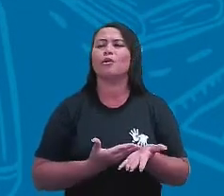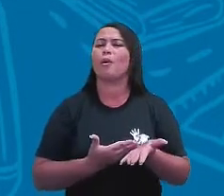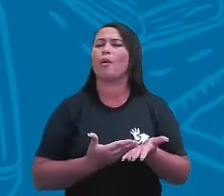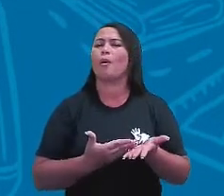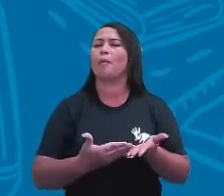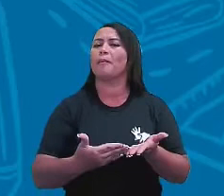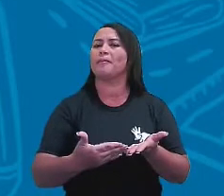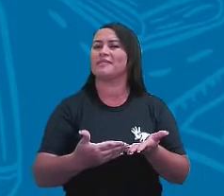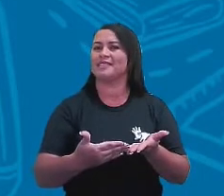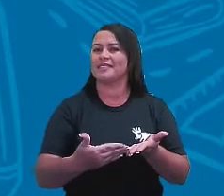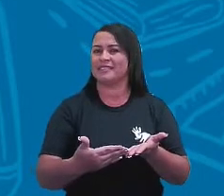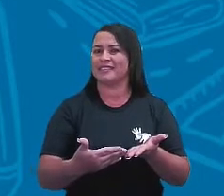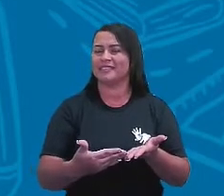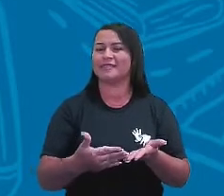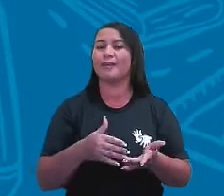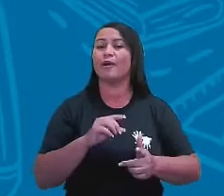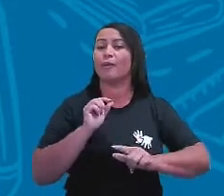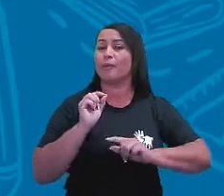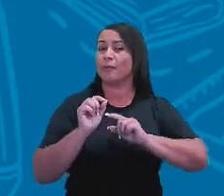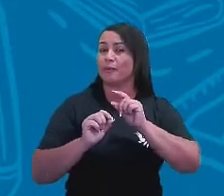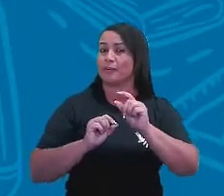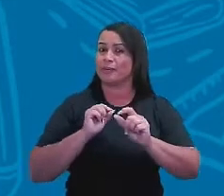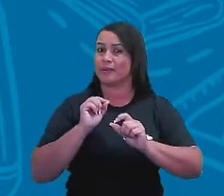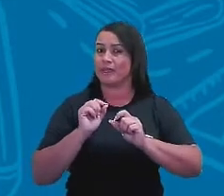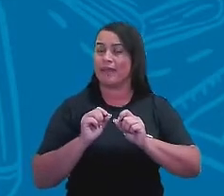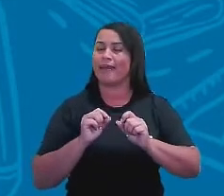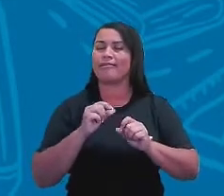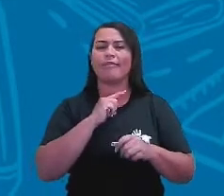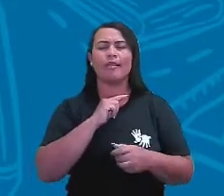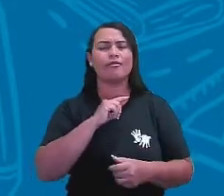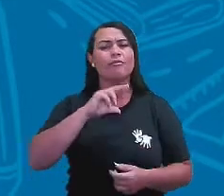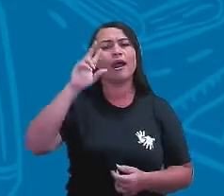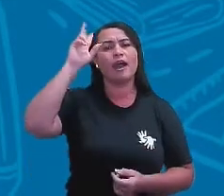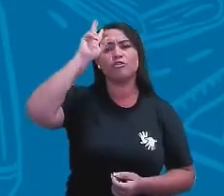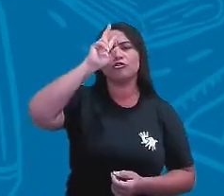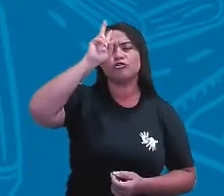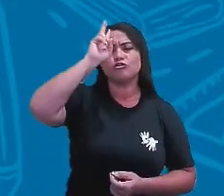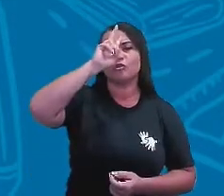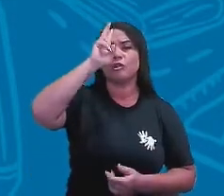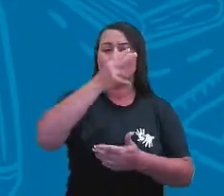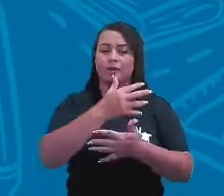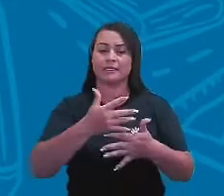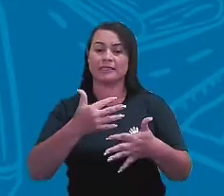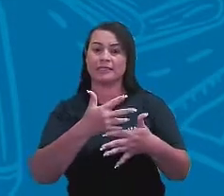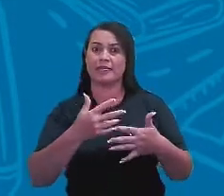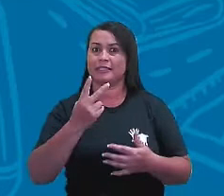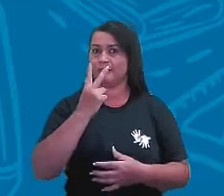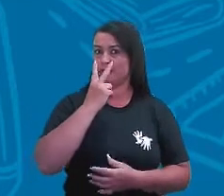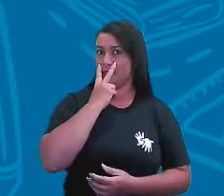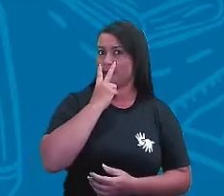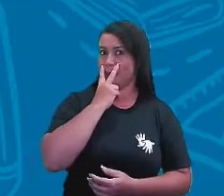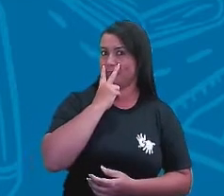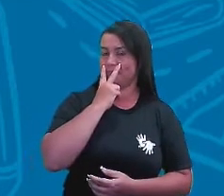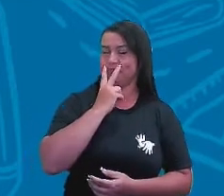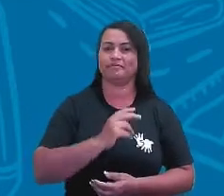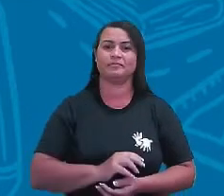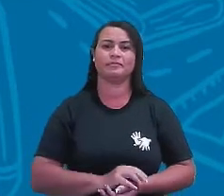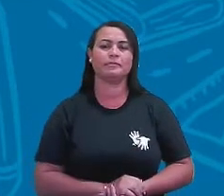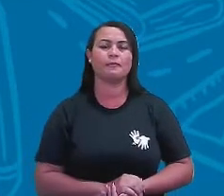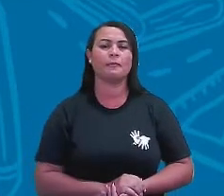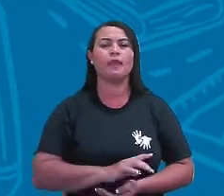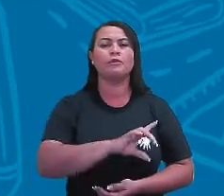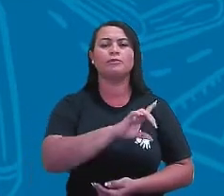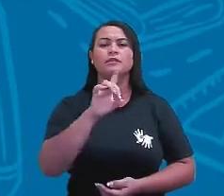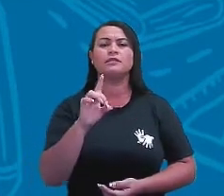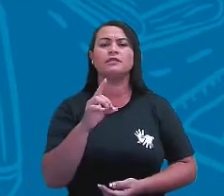começar hoje, com esse histórico sobre a cidade da Vitória de Santo Antão. No